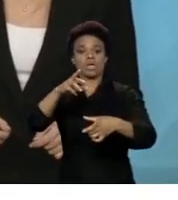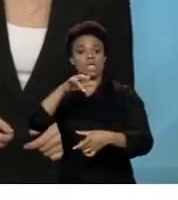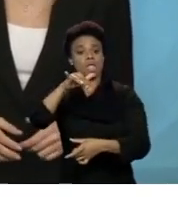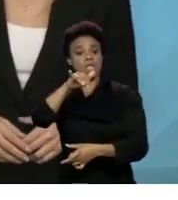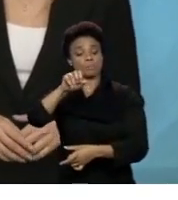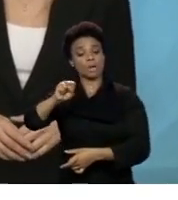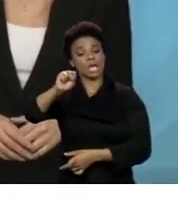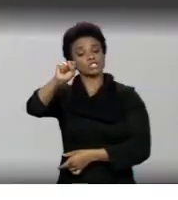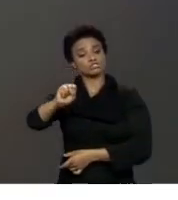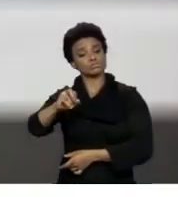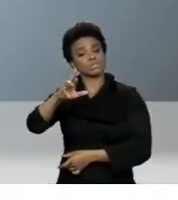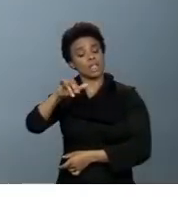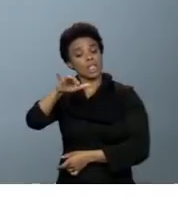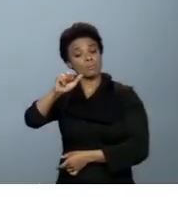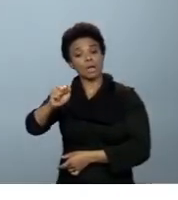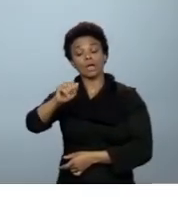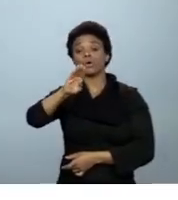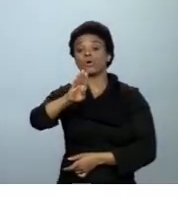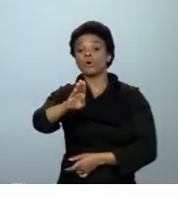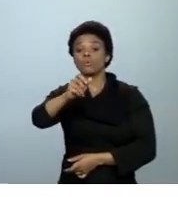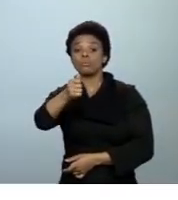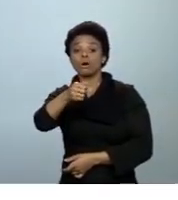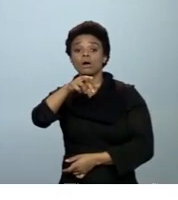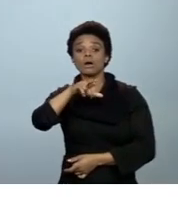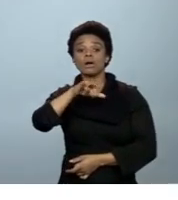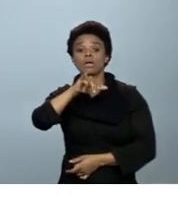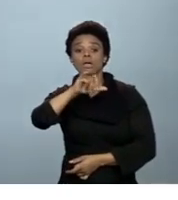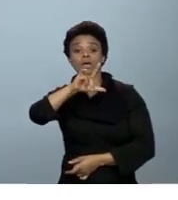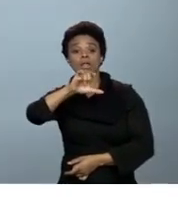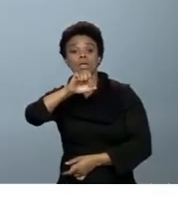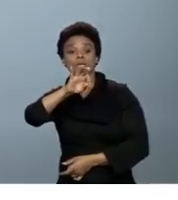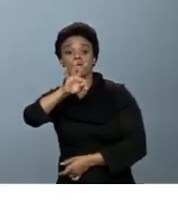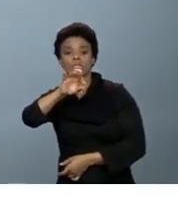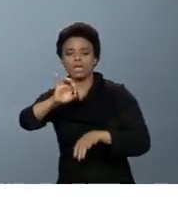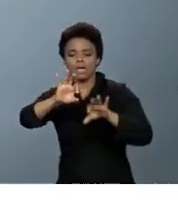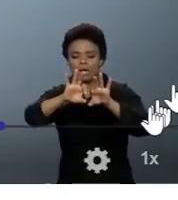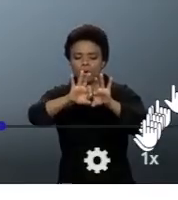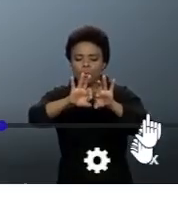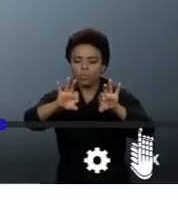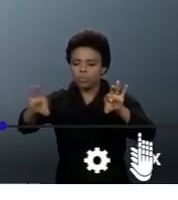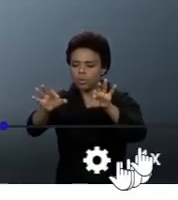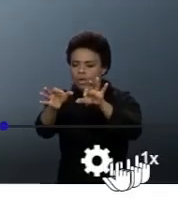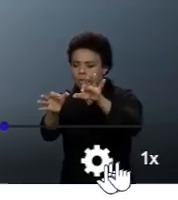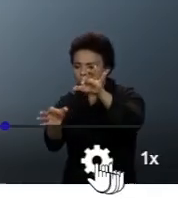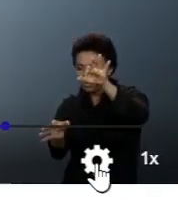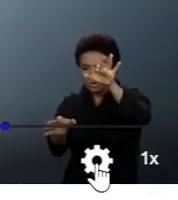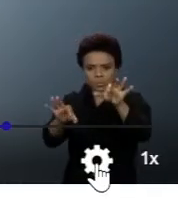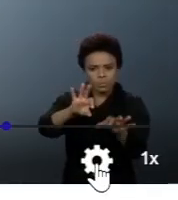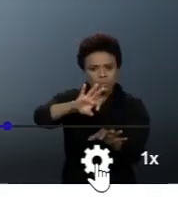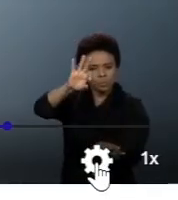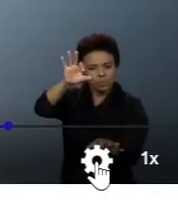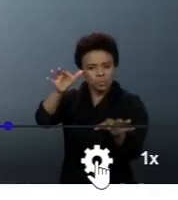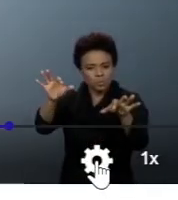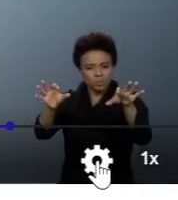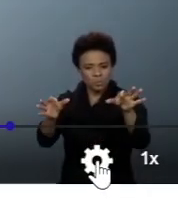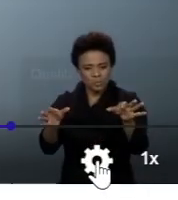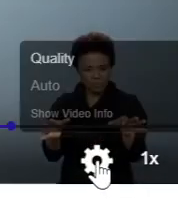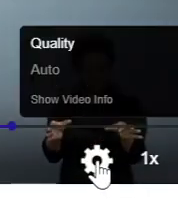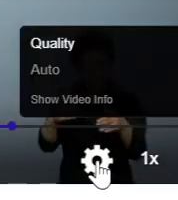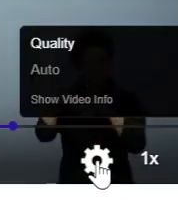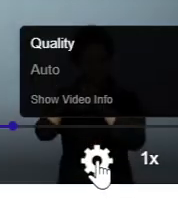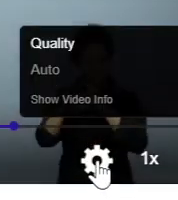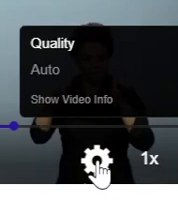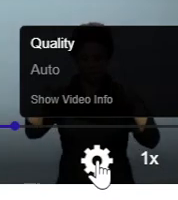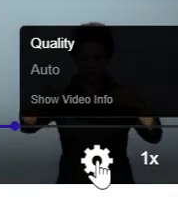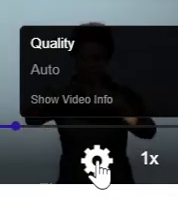e o barrilete. O barrilete é o conjunto de tubulações que fica logo abaixo dos reservatórios. Existem 2